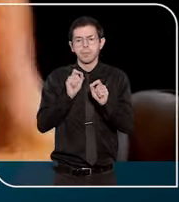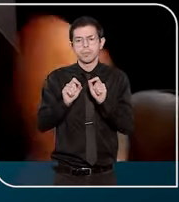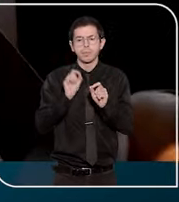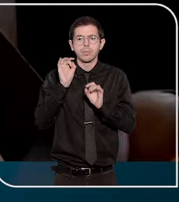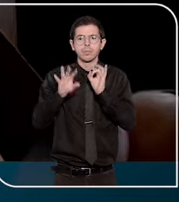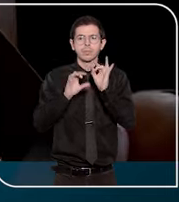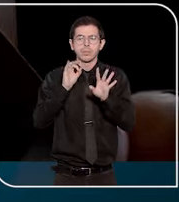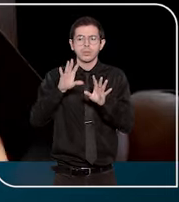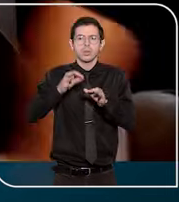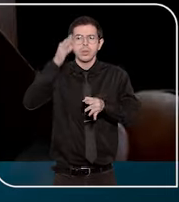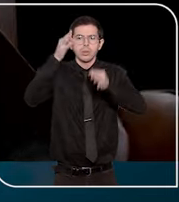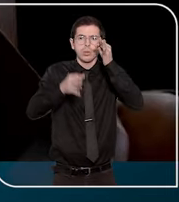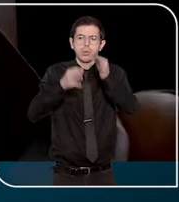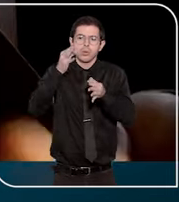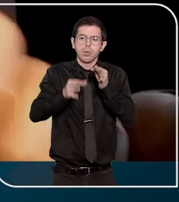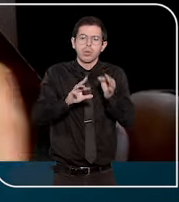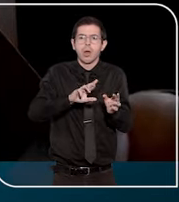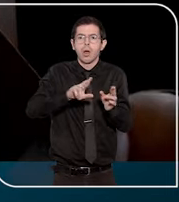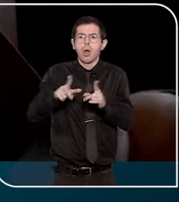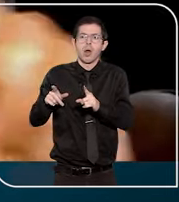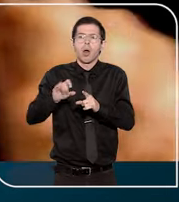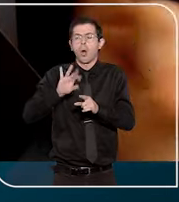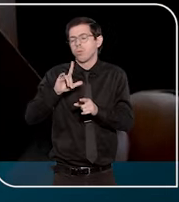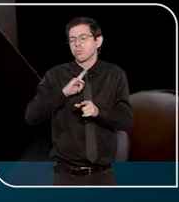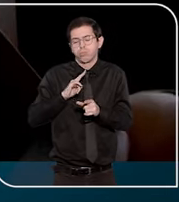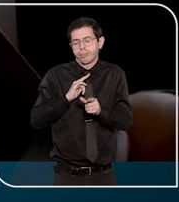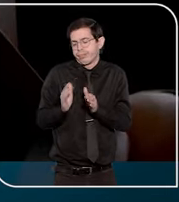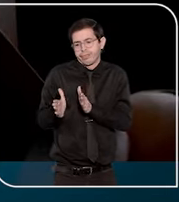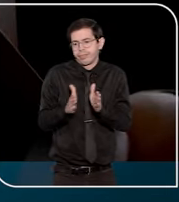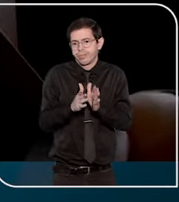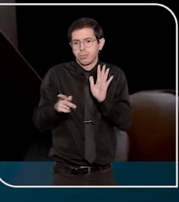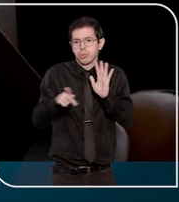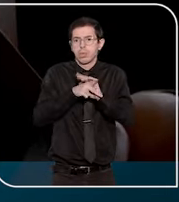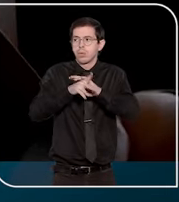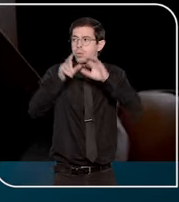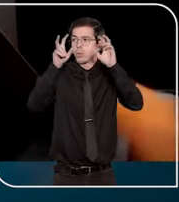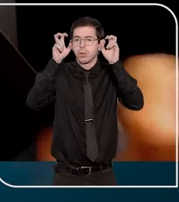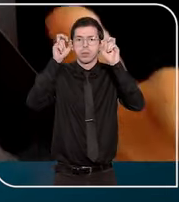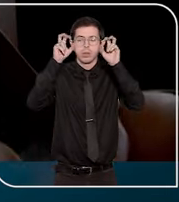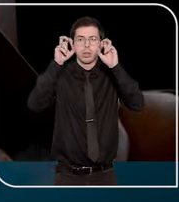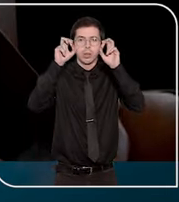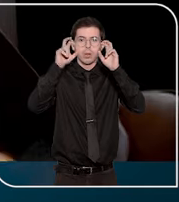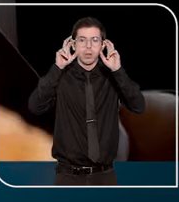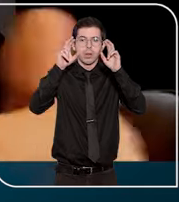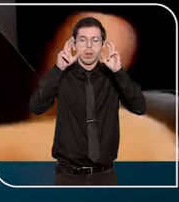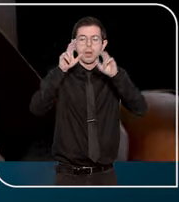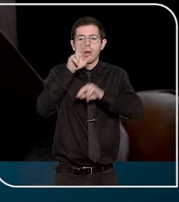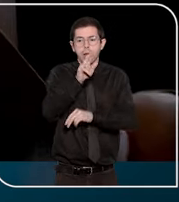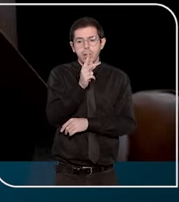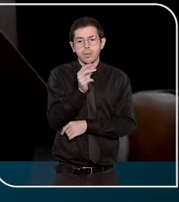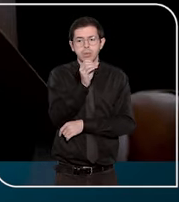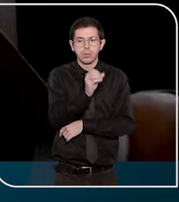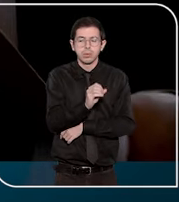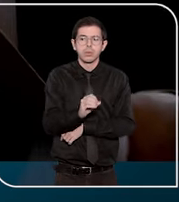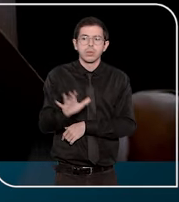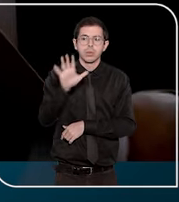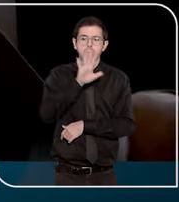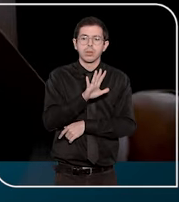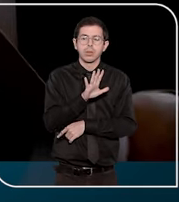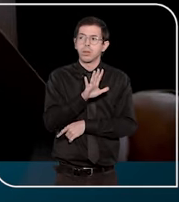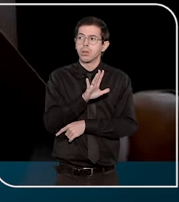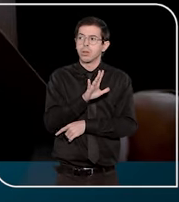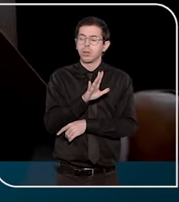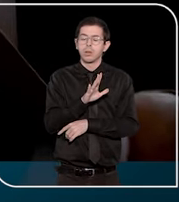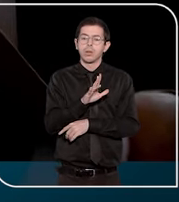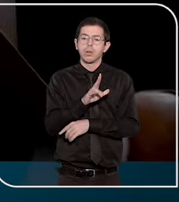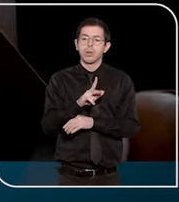de adstrição ou de conformidade em relação aos temas da repercussão geral, e a outra espécie, o juízo